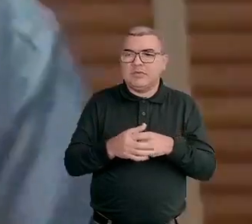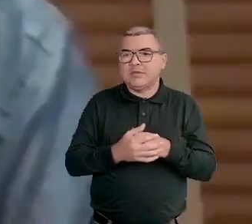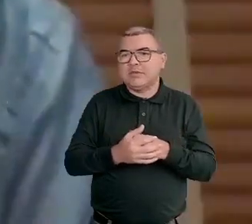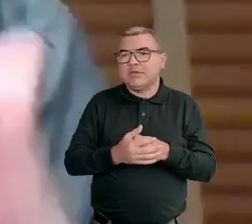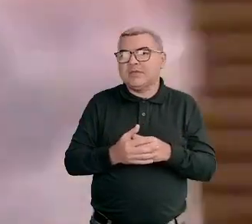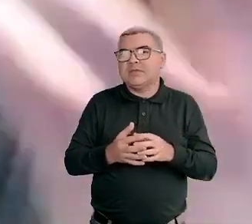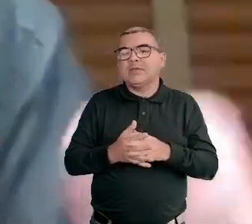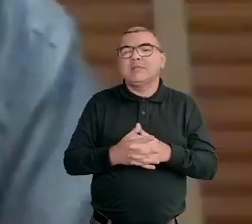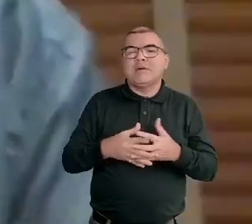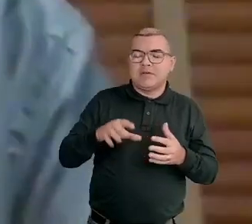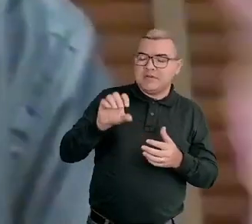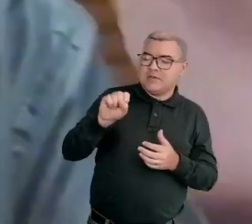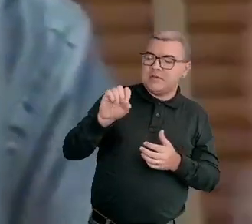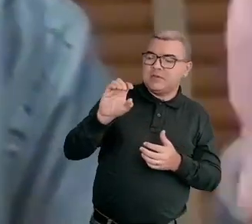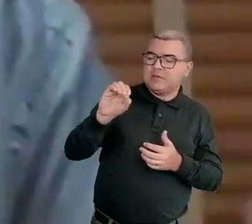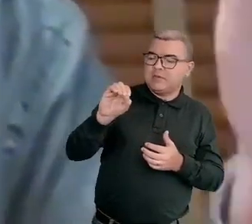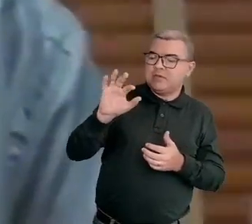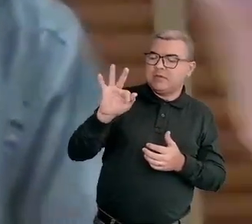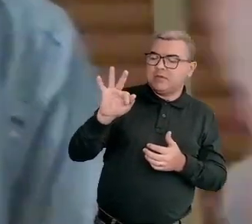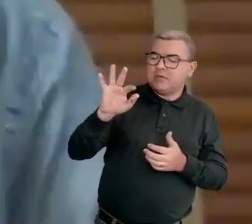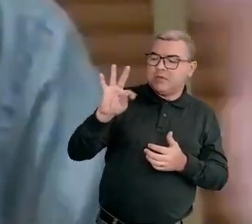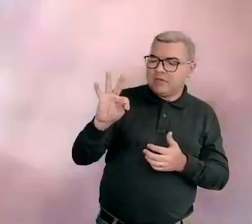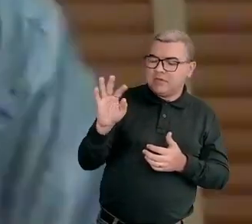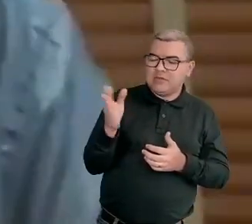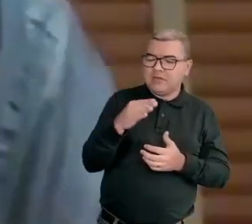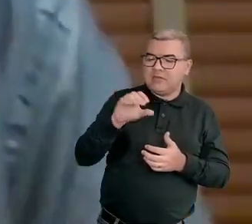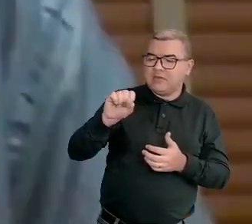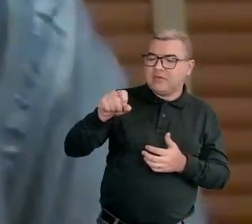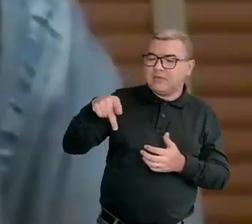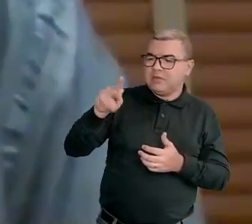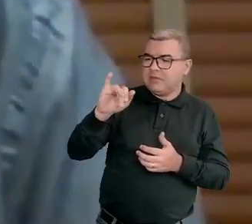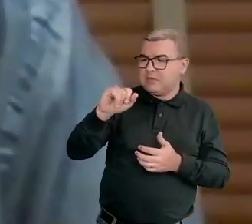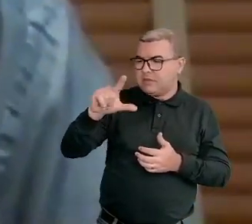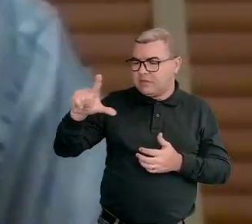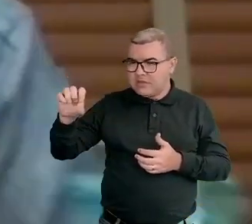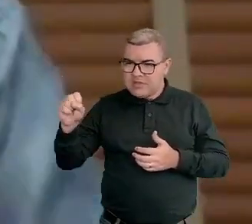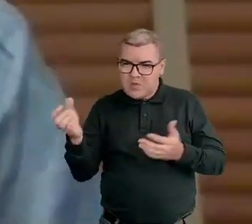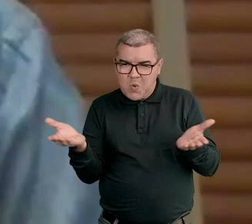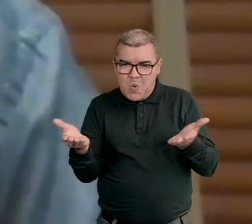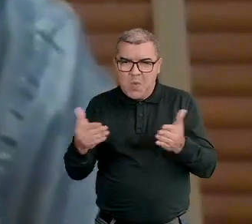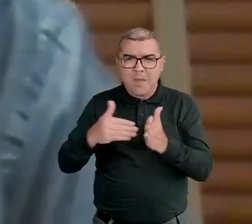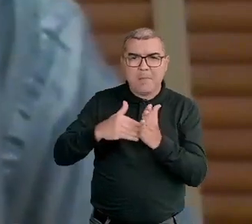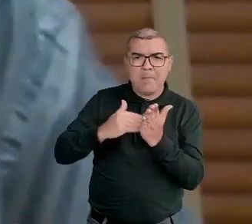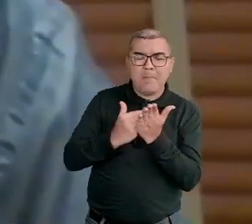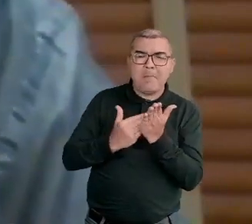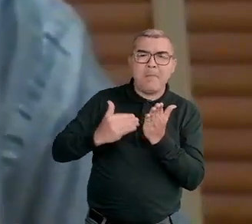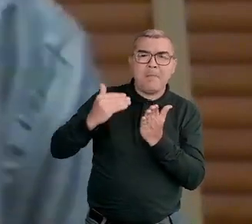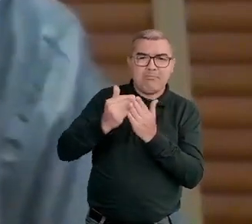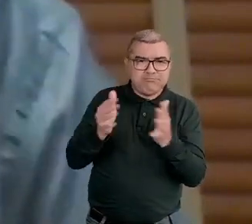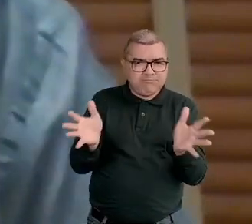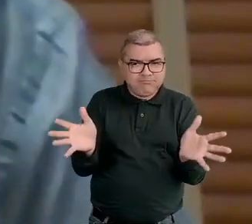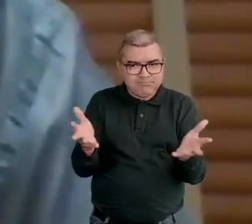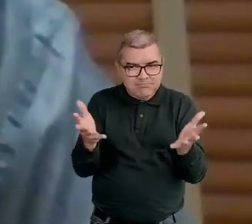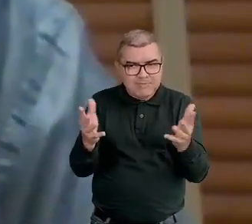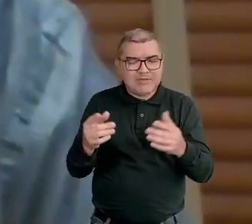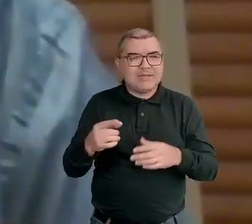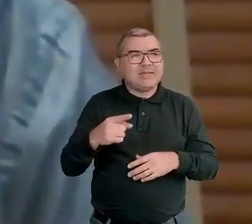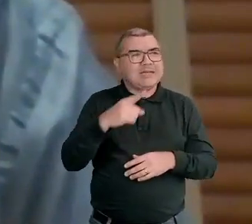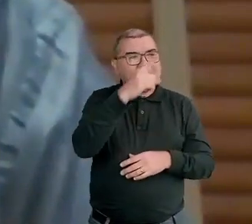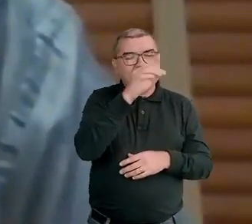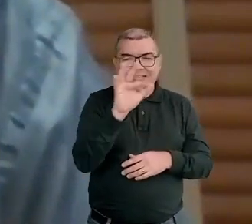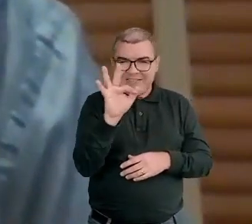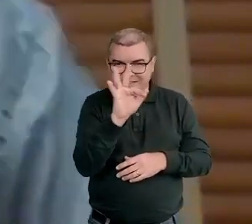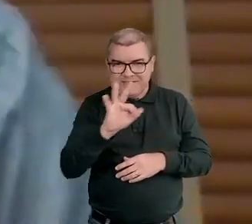ensino das soft skills está sendo mais promovido. Você disse muito bem, em Harvard já